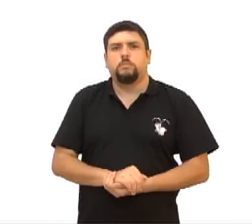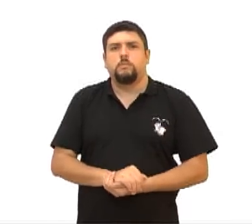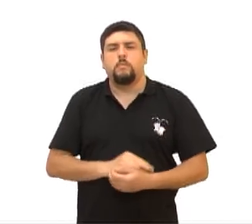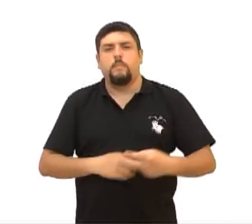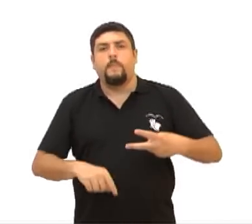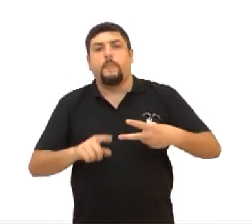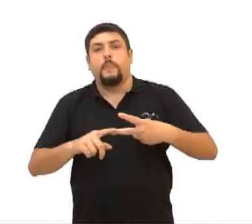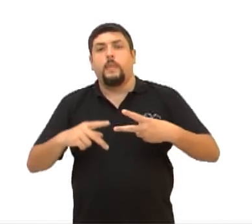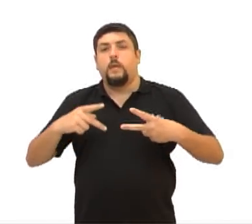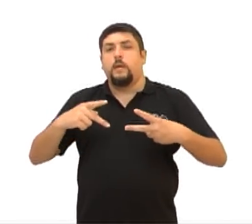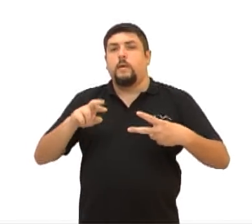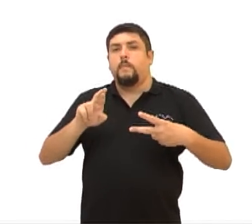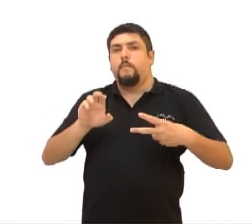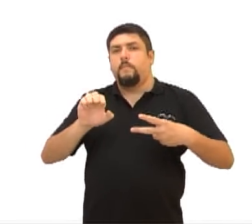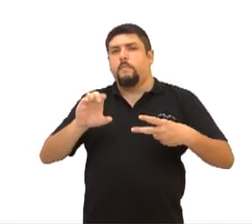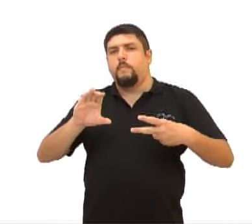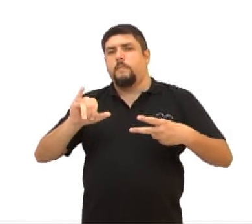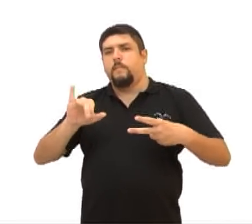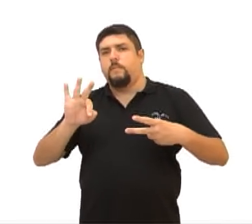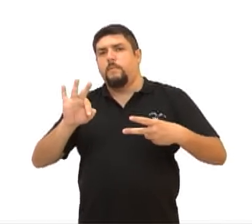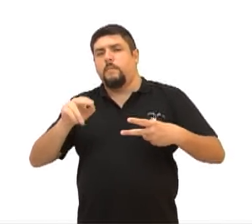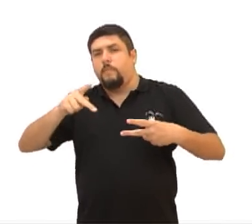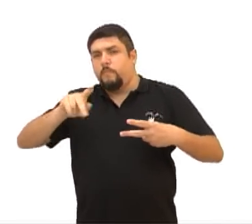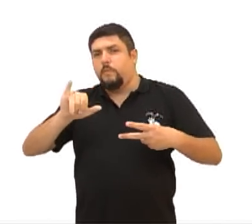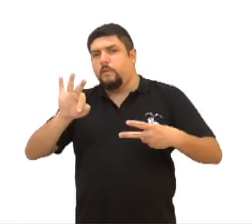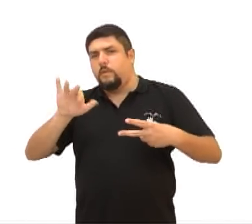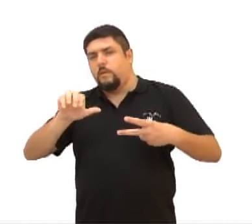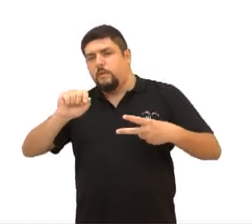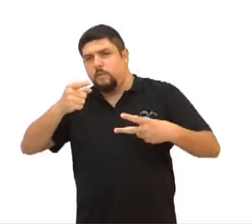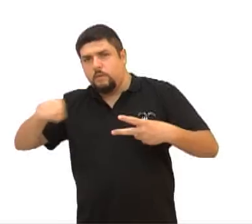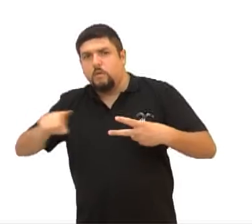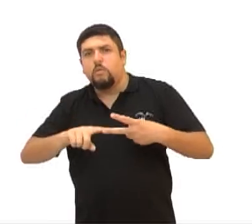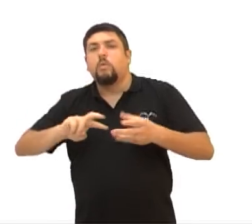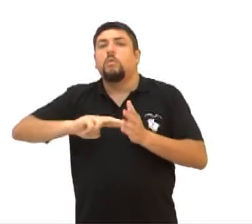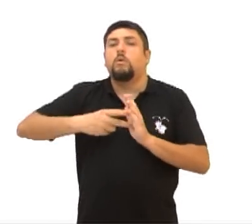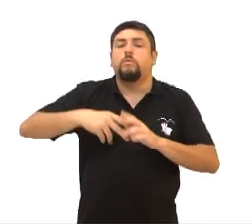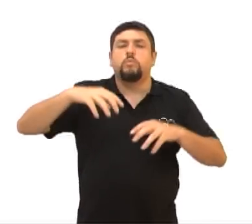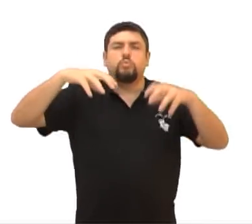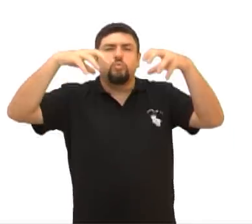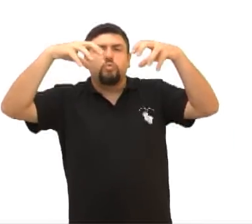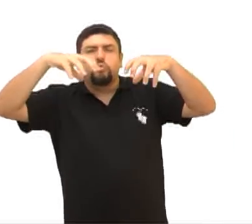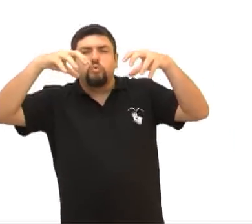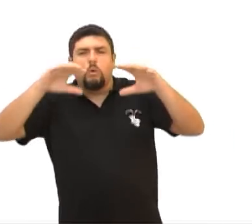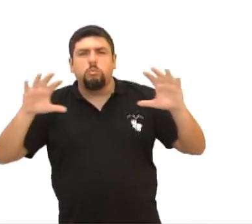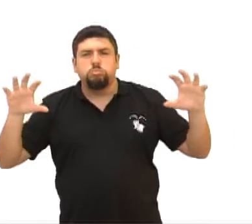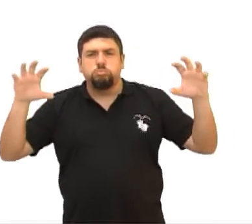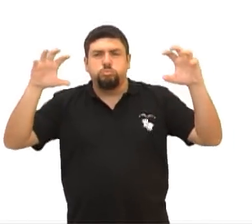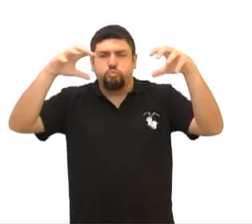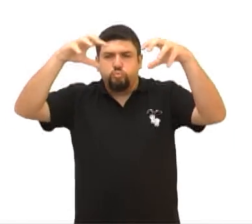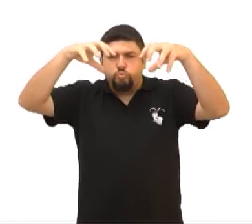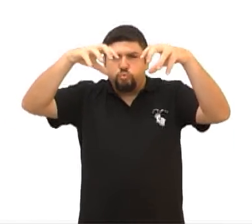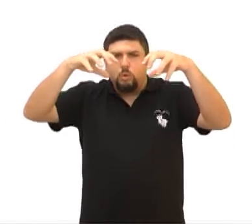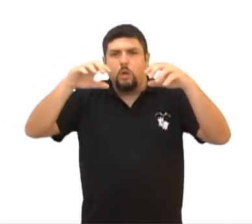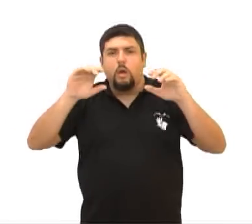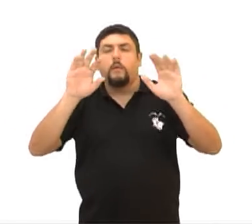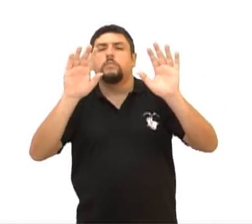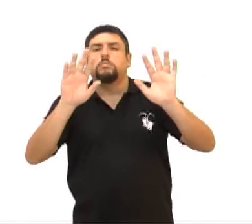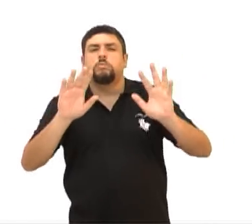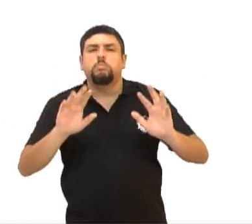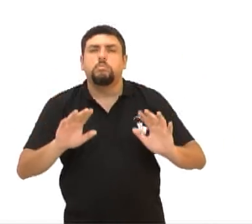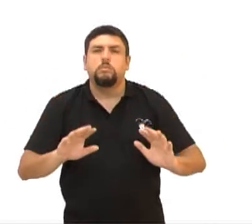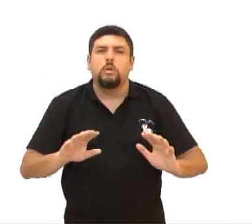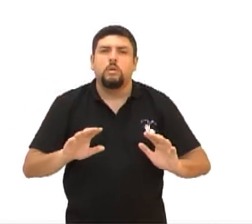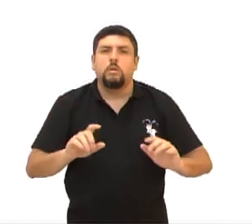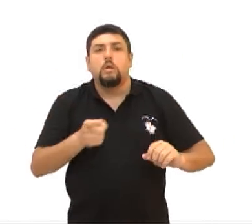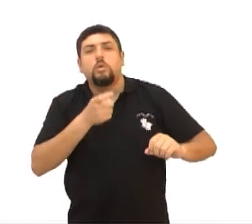Precipitação. O que é, professora? Queda de água para a superfície da terra, sob a forma de chuva, neve, gelo